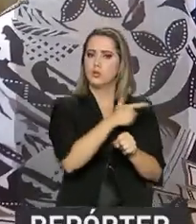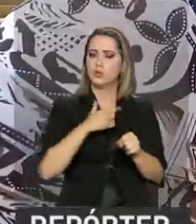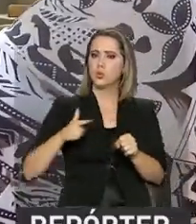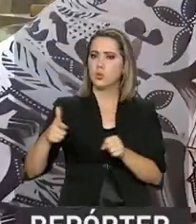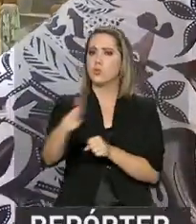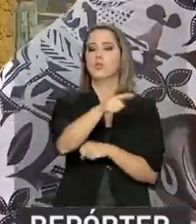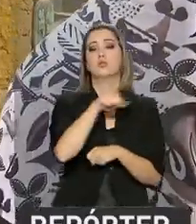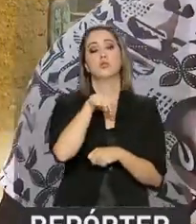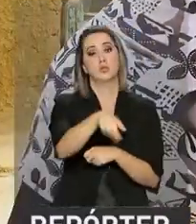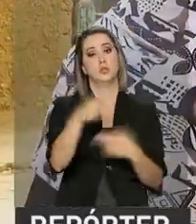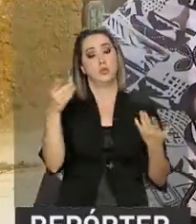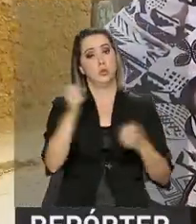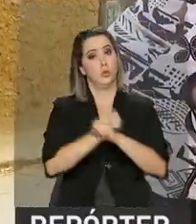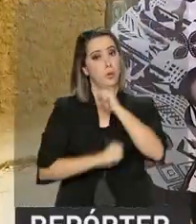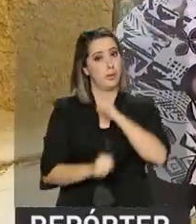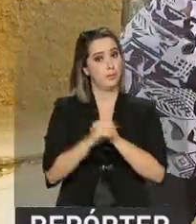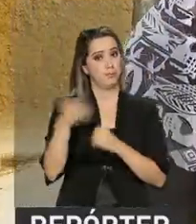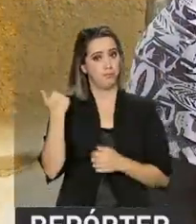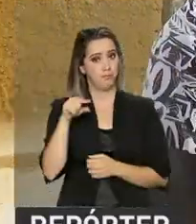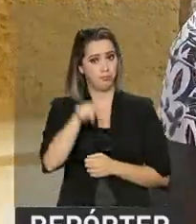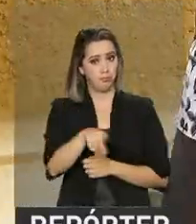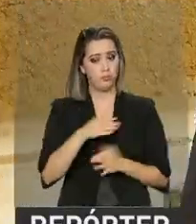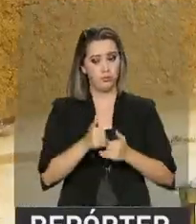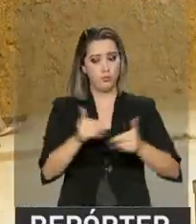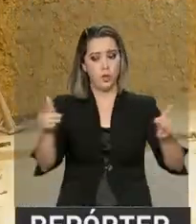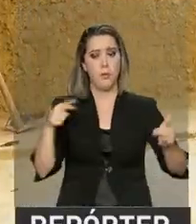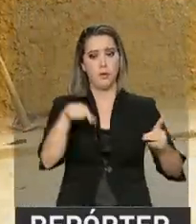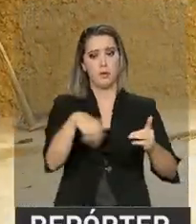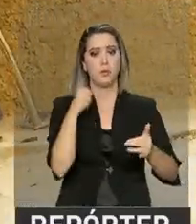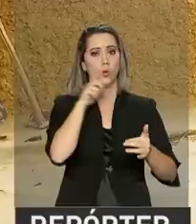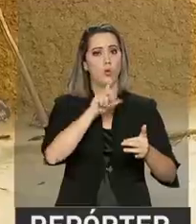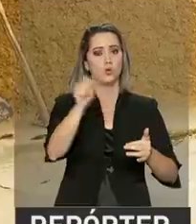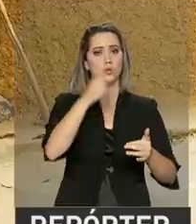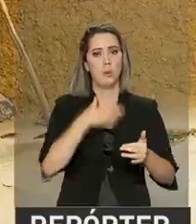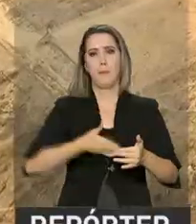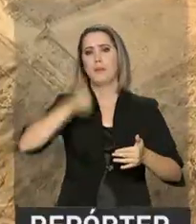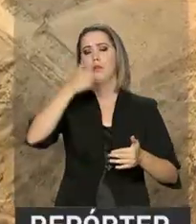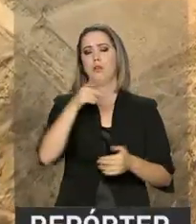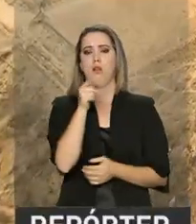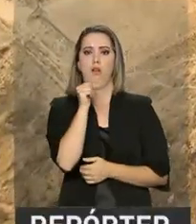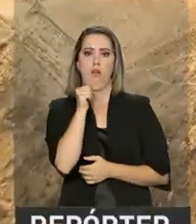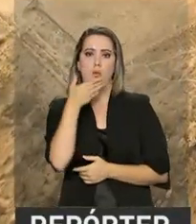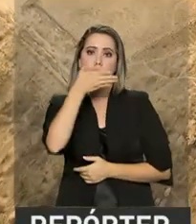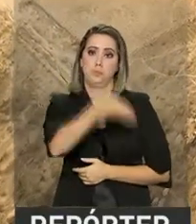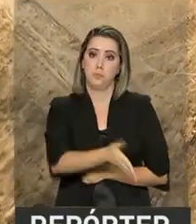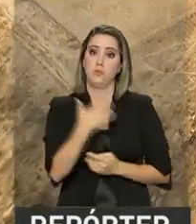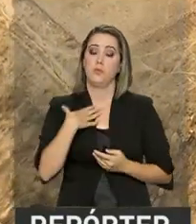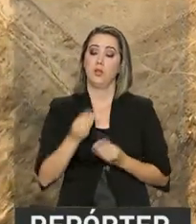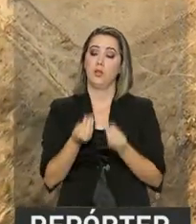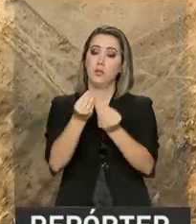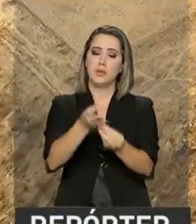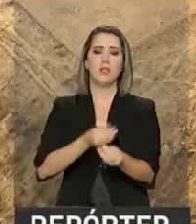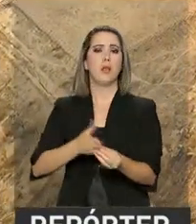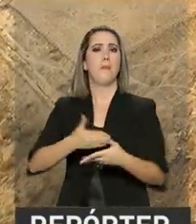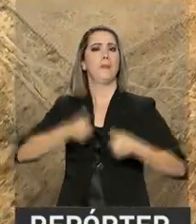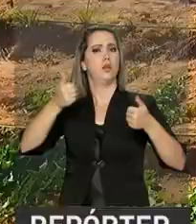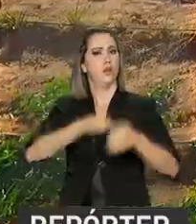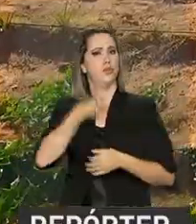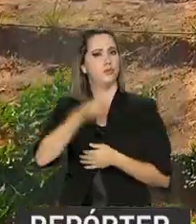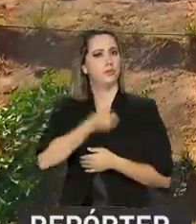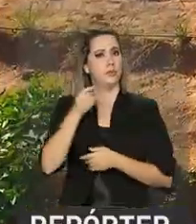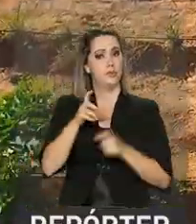de cisternas no final do ano passado, para ampliar o alcance da ação. Além de garantir a subsistência dos